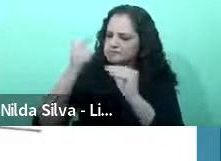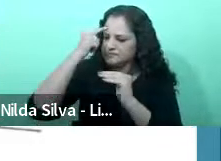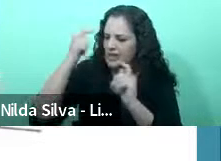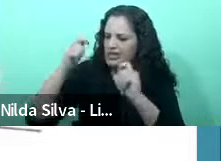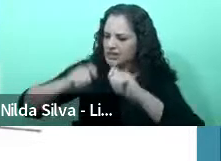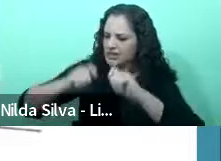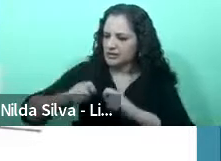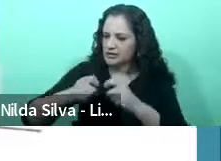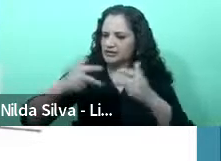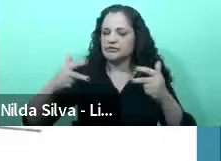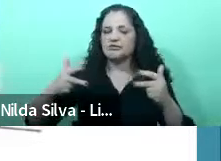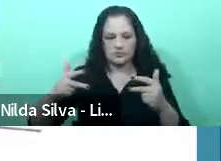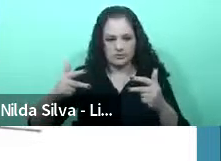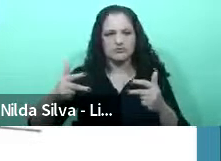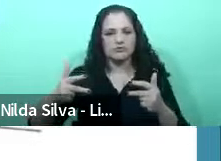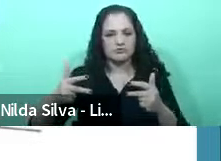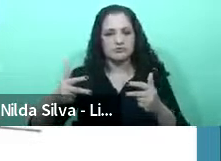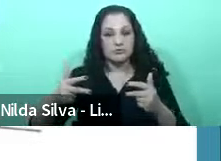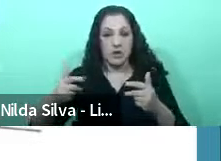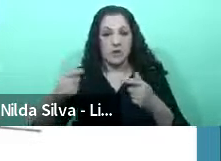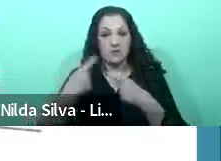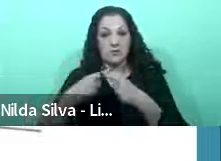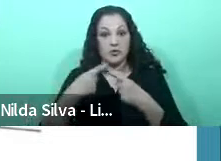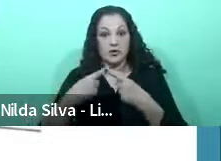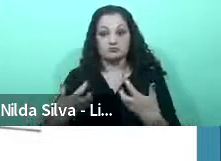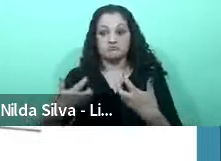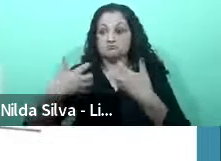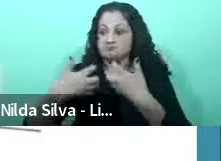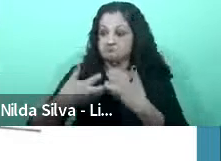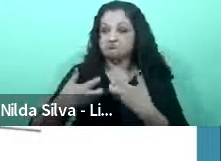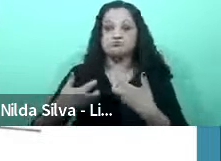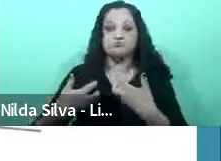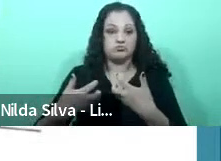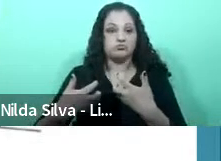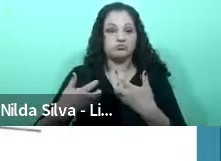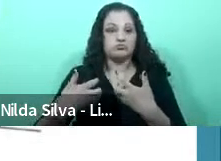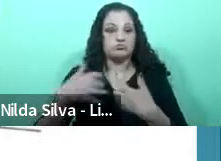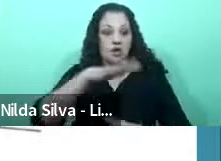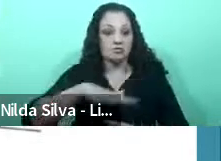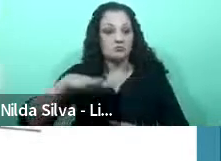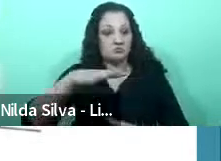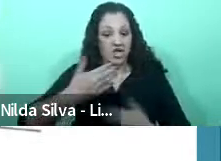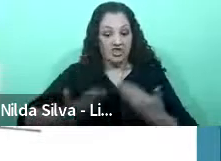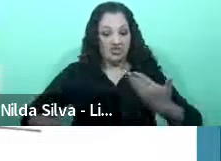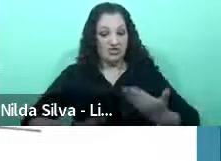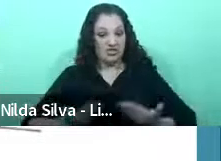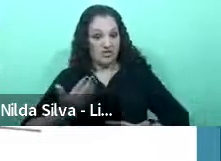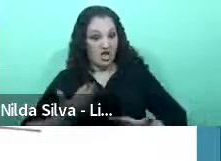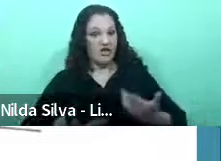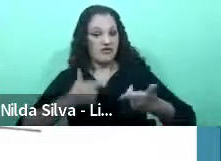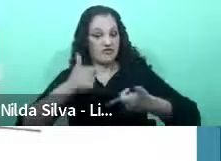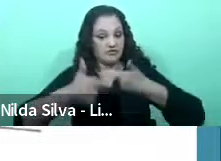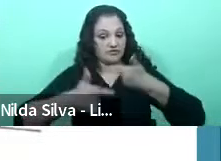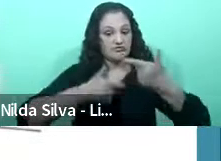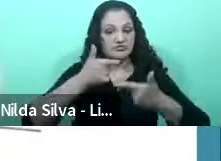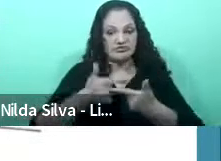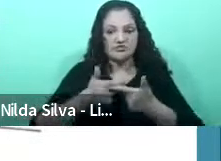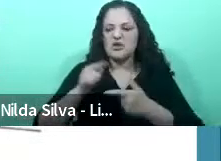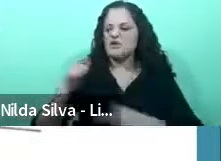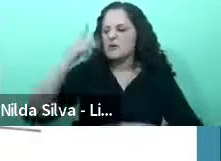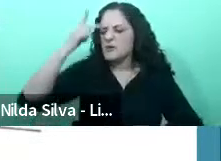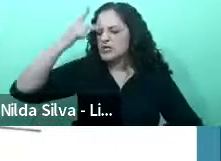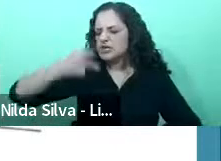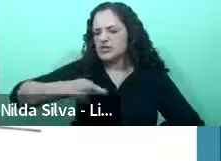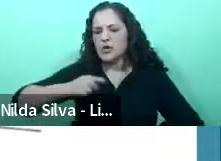para se integrarem e para servirem ao mercado. Então, cada vez menos importa a sua